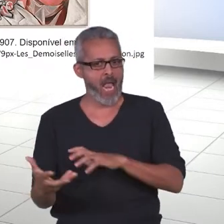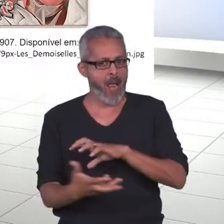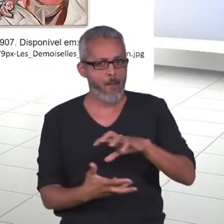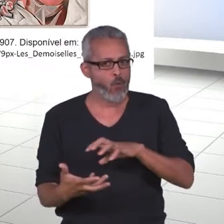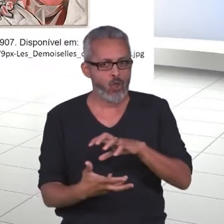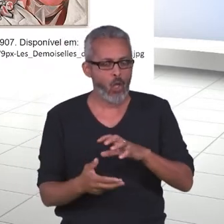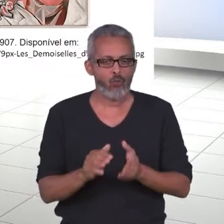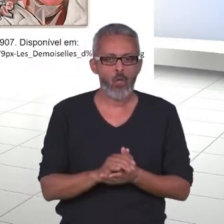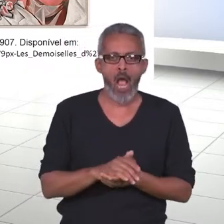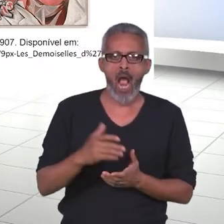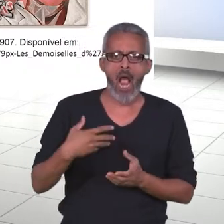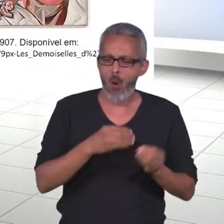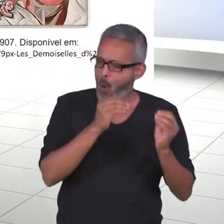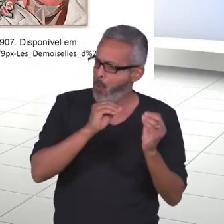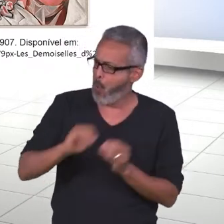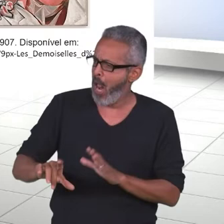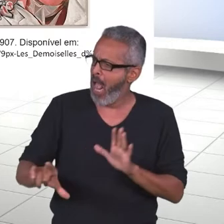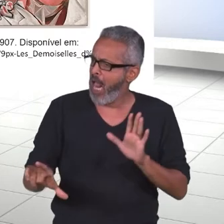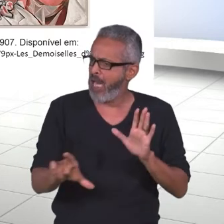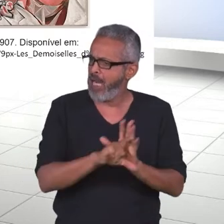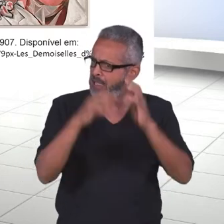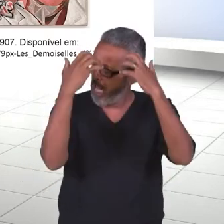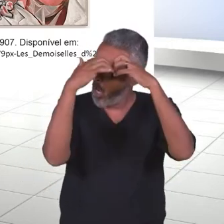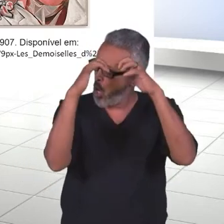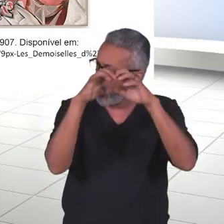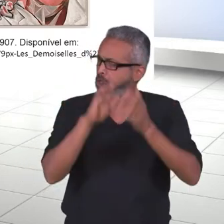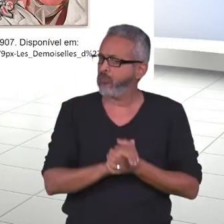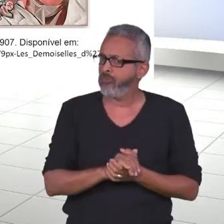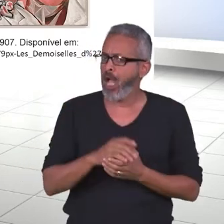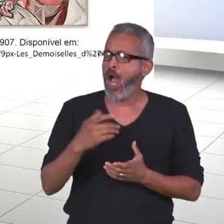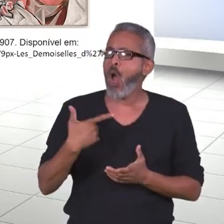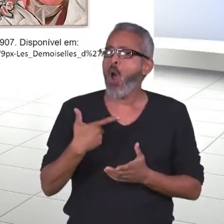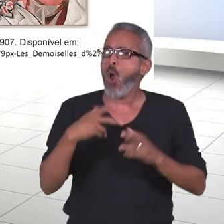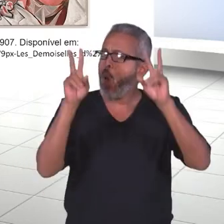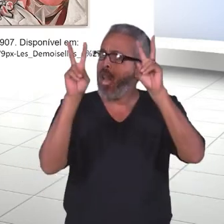da representação de diversas perspectivas ao mesmo tempo.